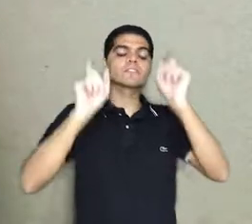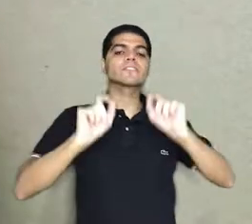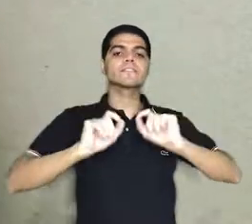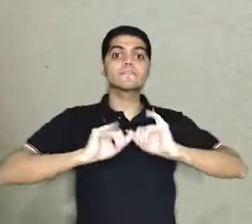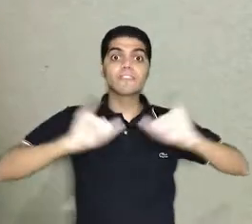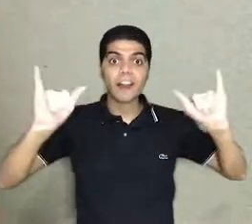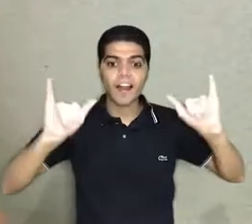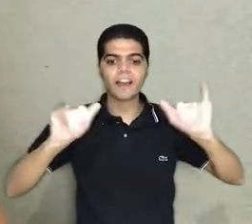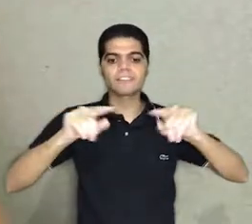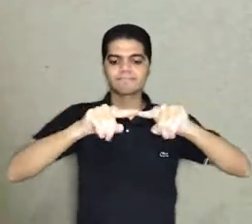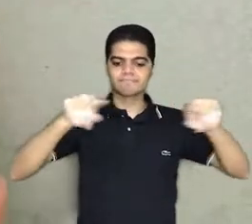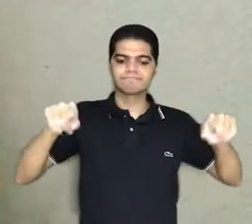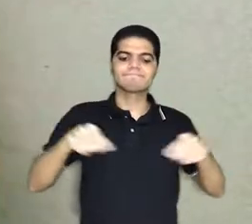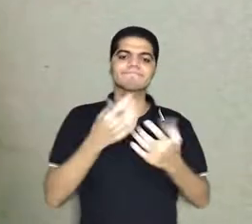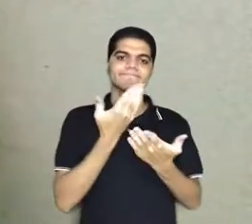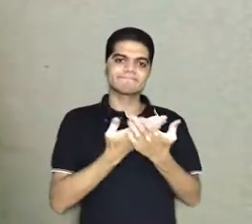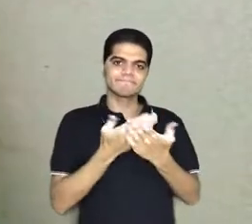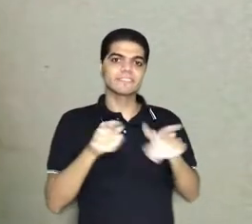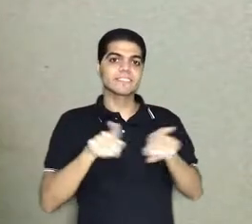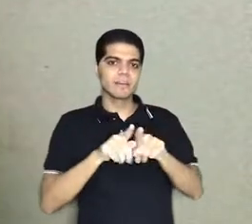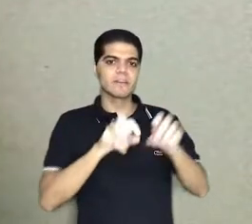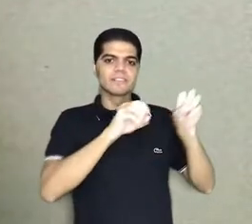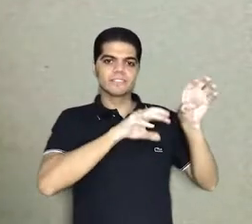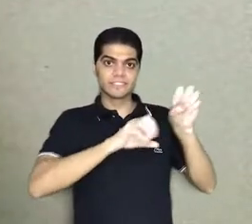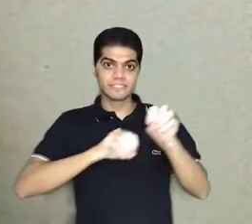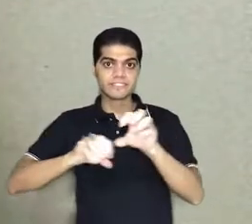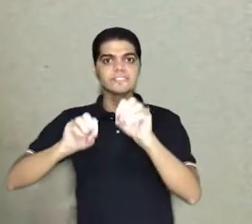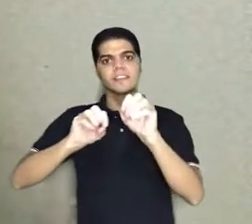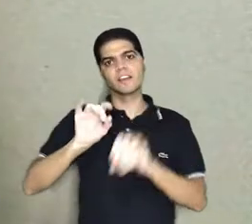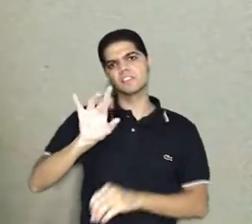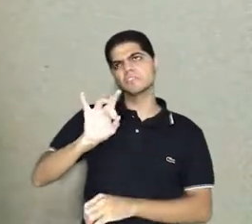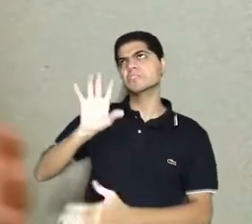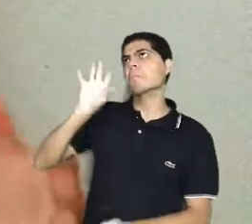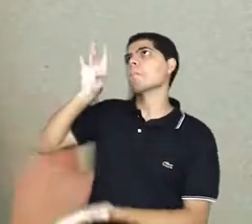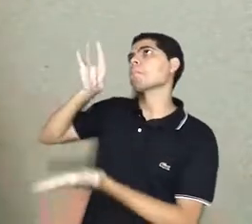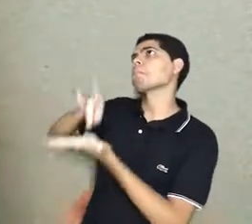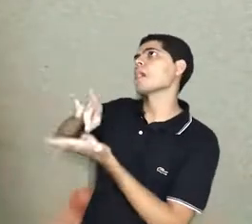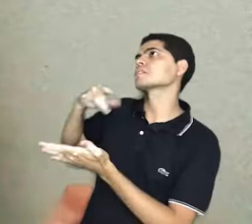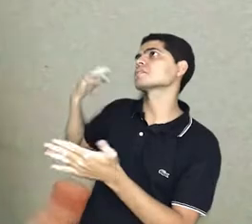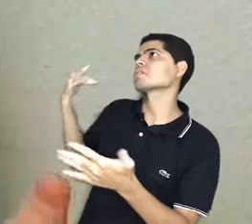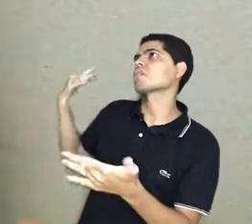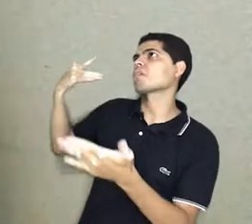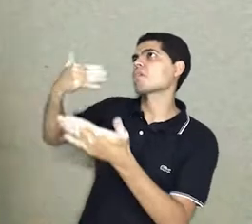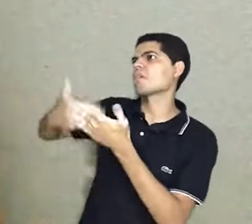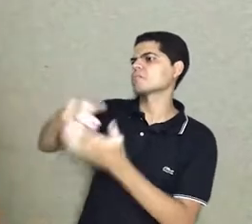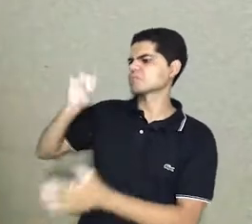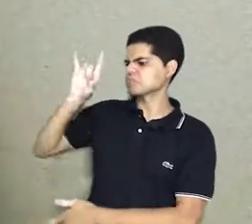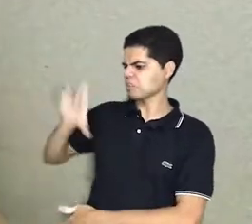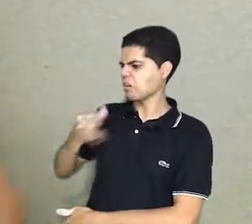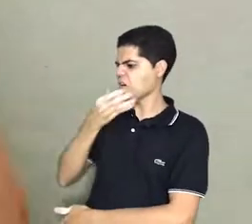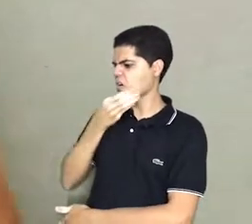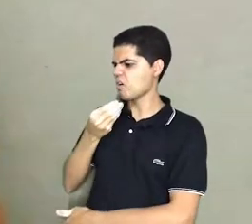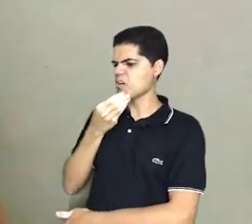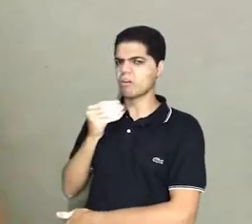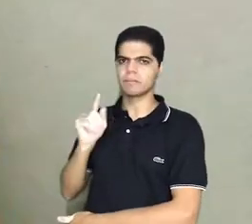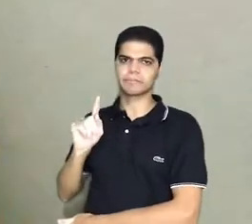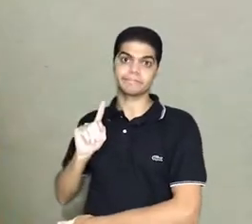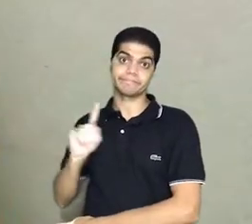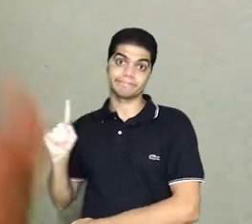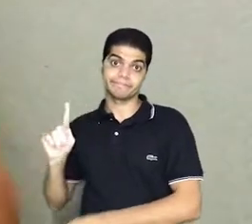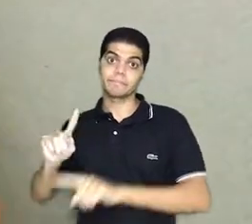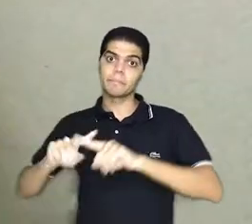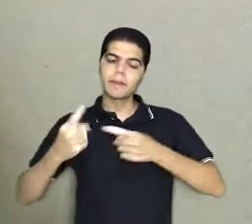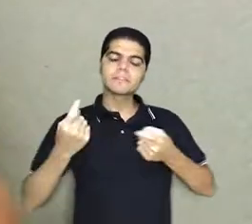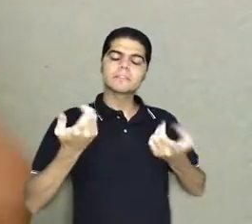aula, não só através do questionamento da nossa história oficial, predominantemente masculina, mas também incluindo